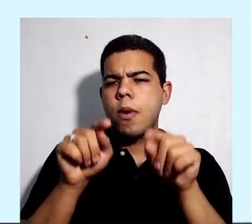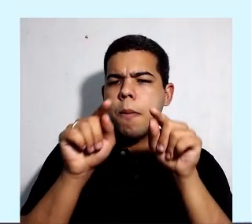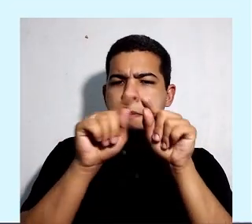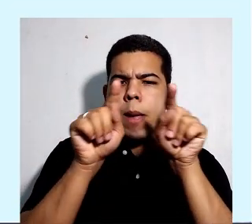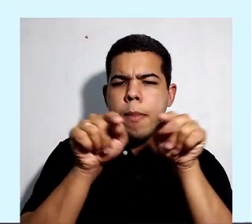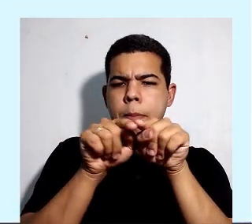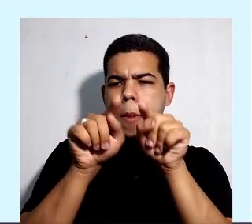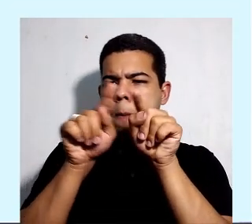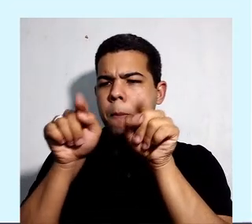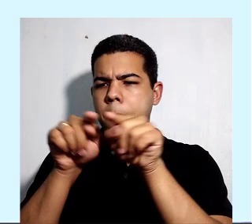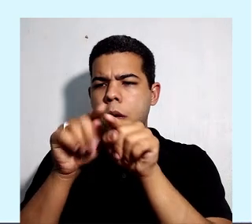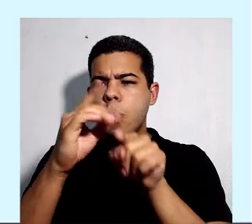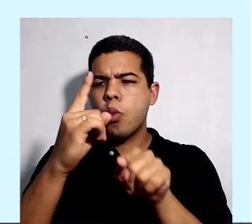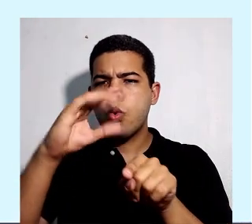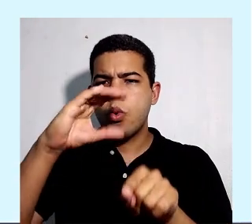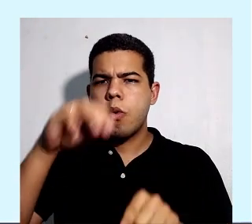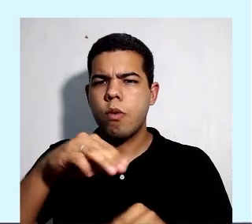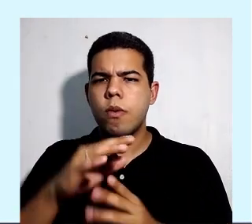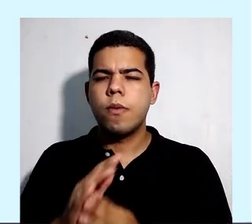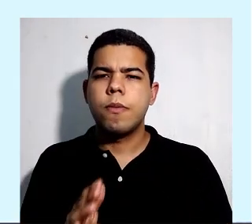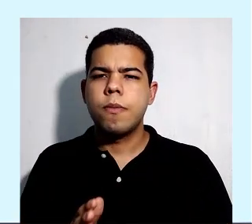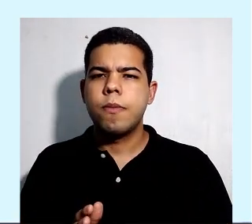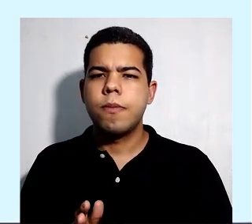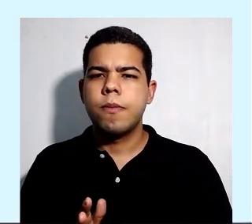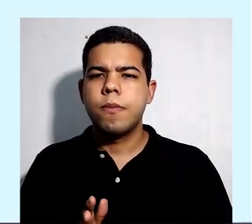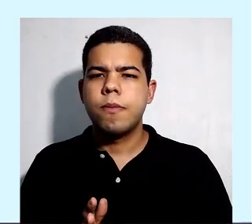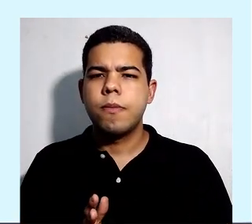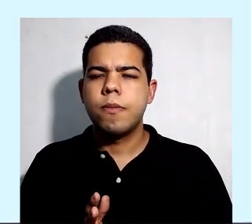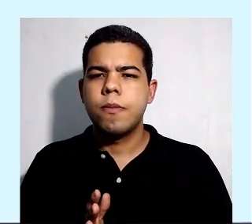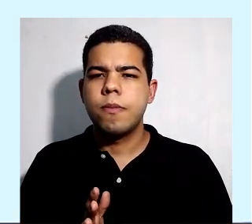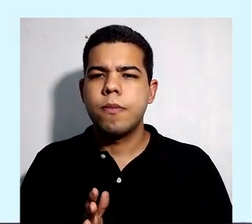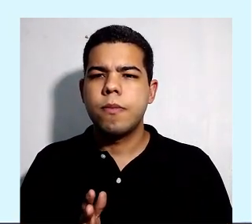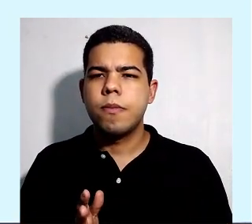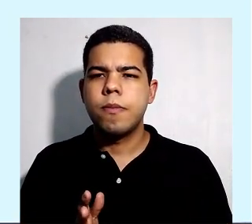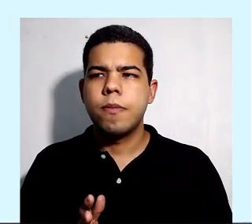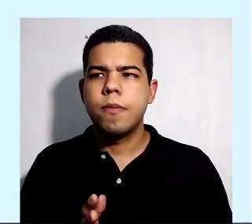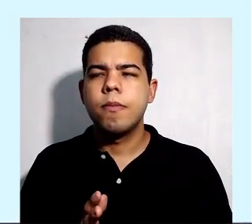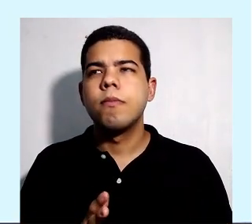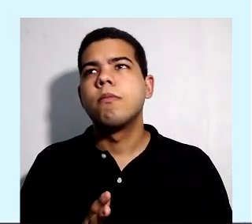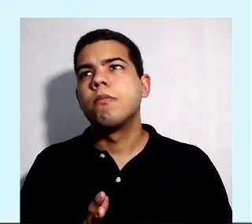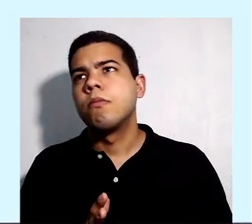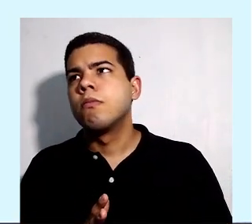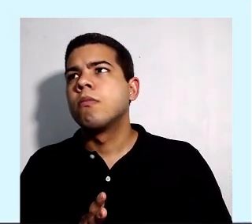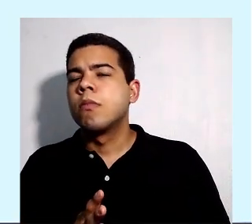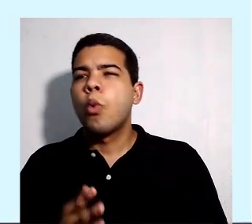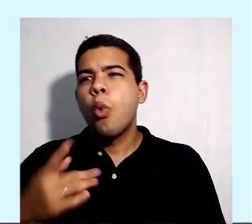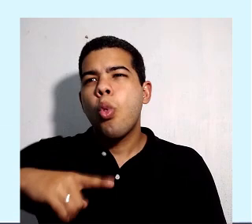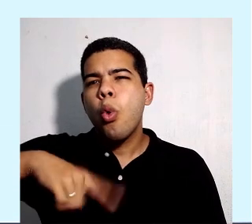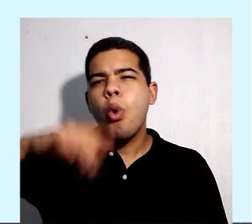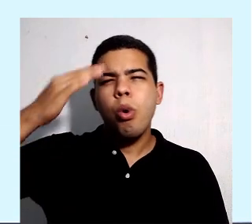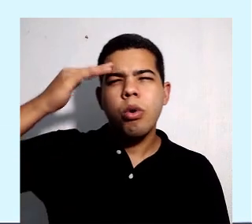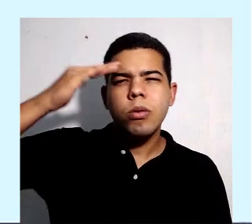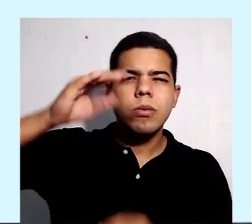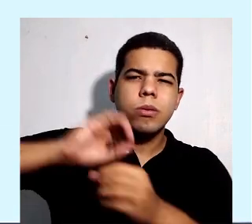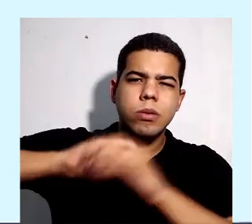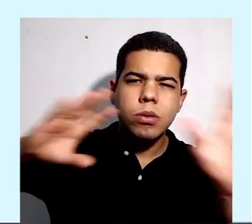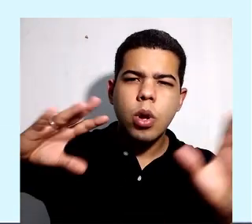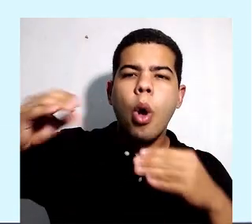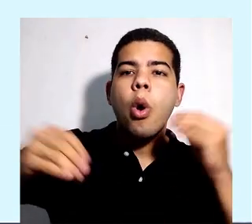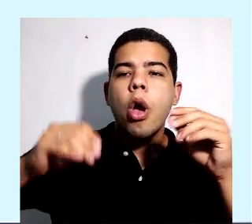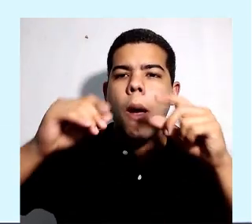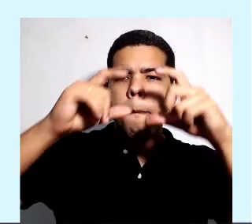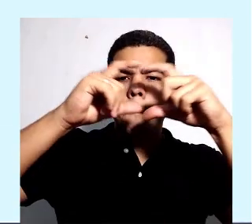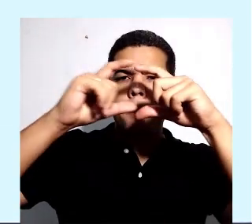de quadradinhos de 1 centímetro quadrado de área. Então, a lógica para a gente entender é essa.